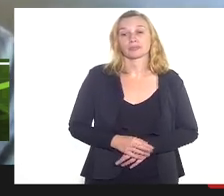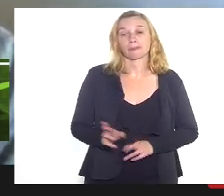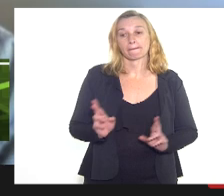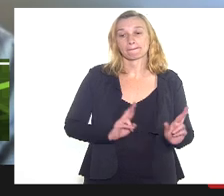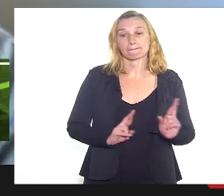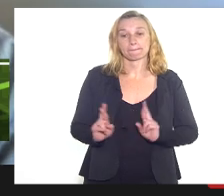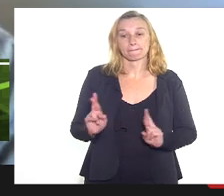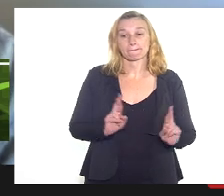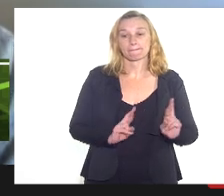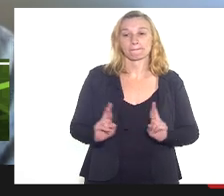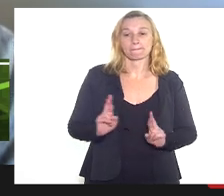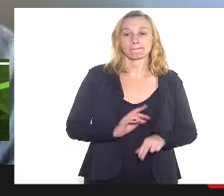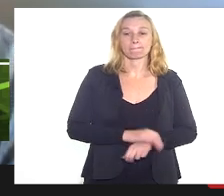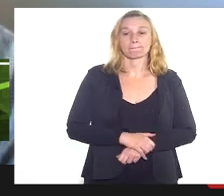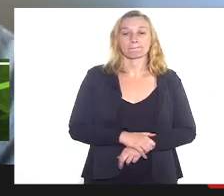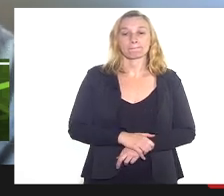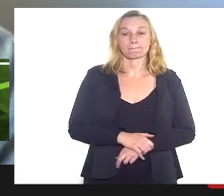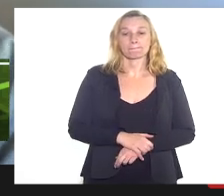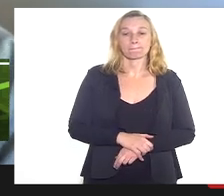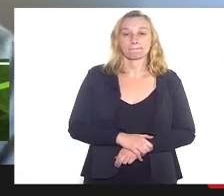relação